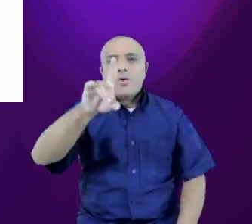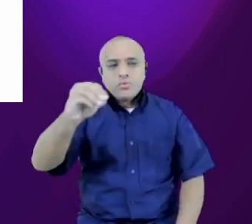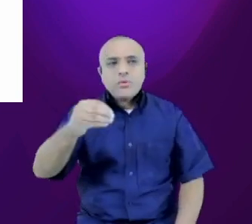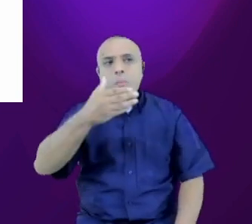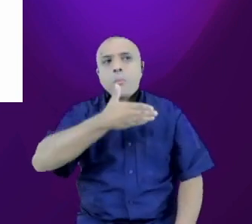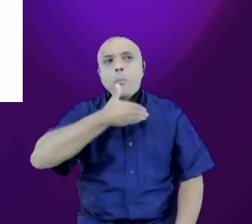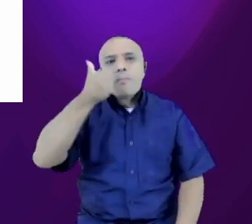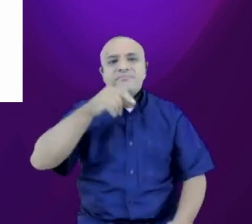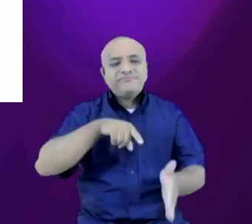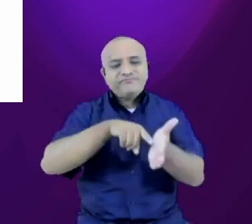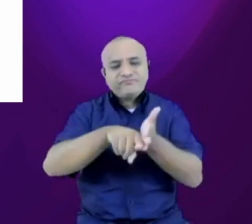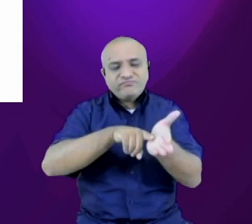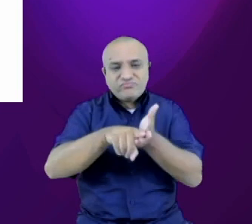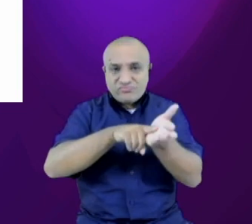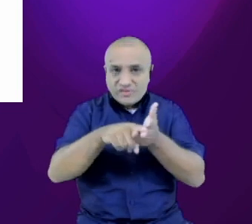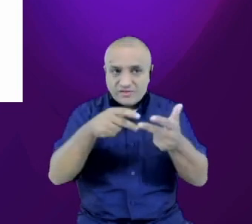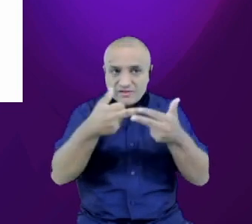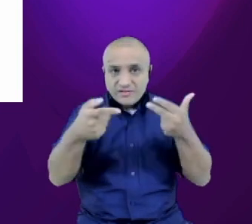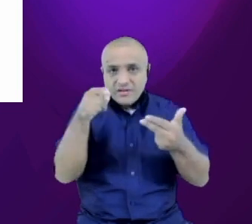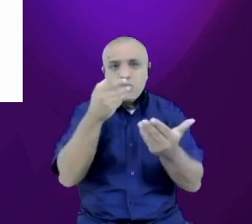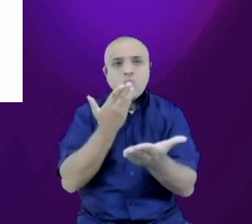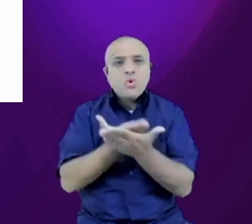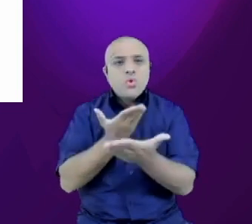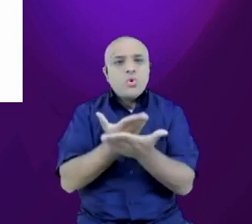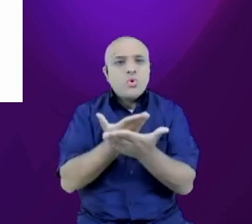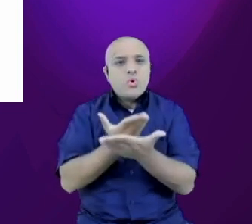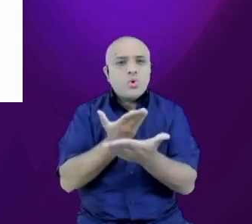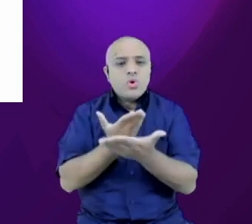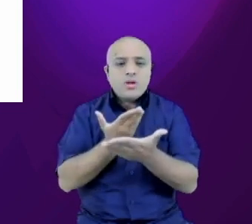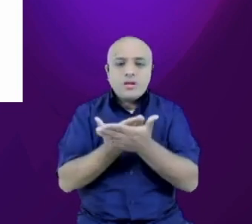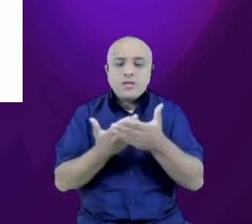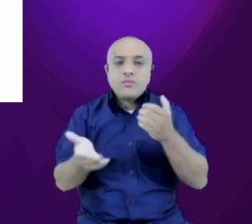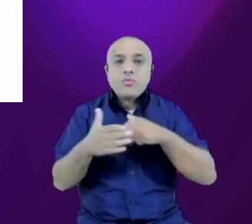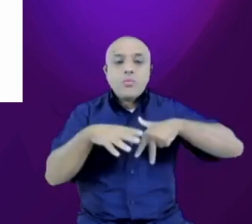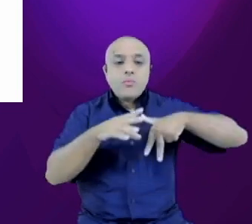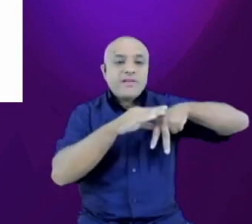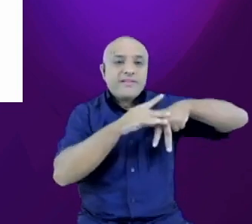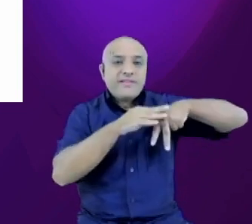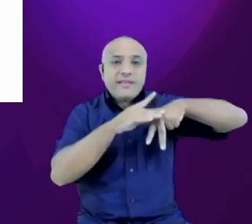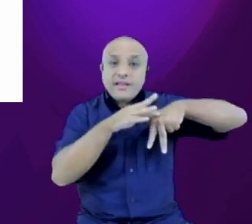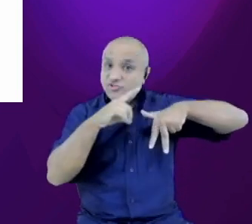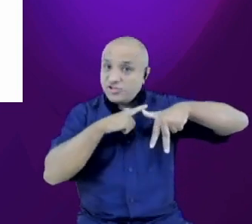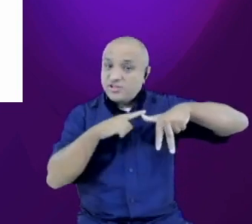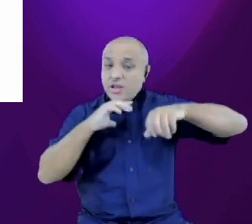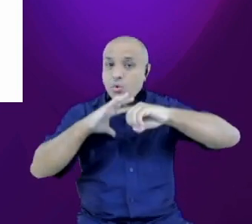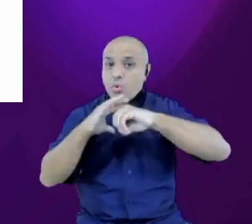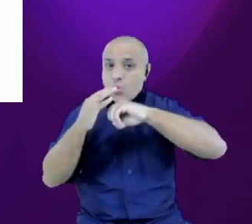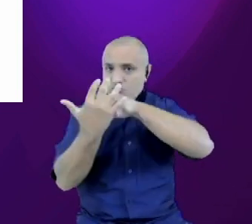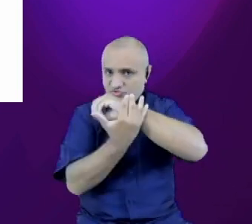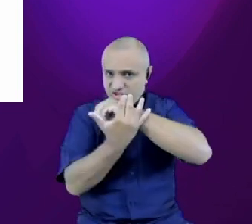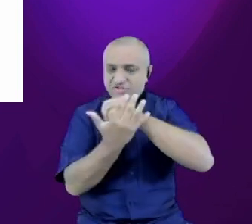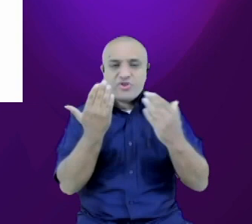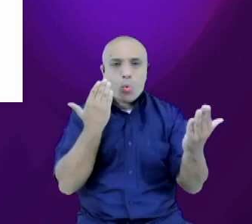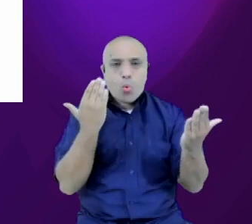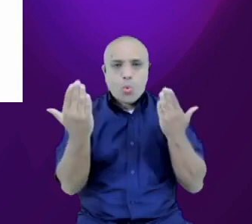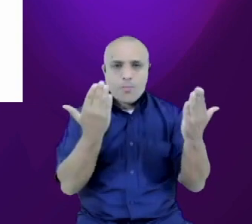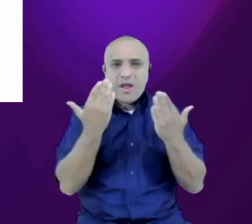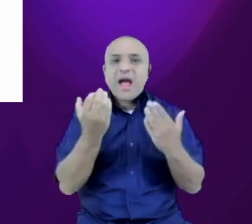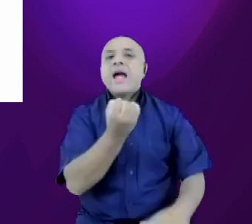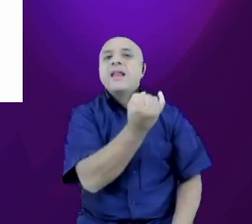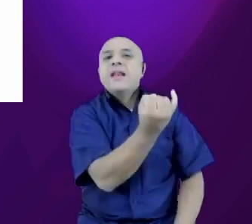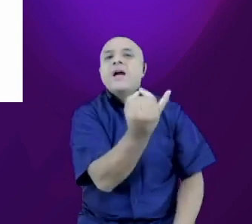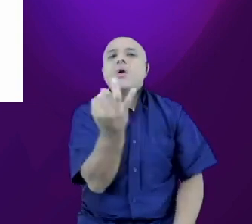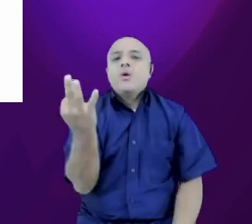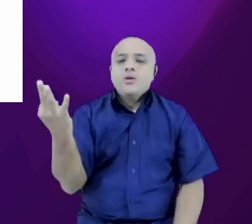acurácia diagnóstica. Aqui é um estudo realizado com um paciente com COVID, comparando a